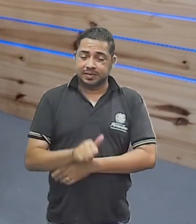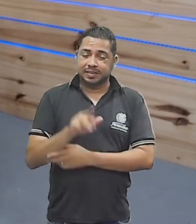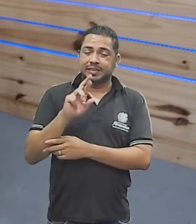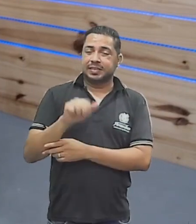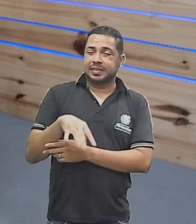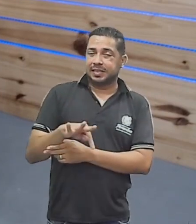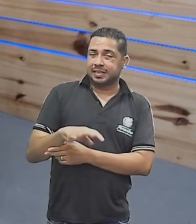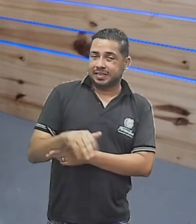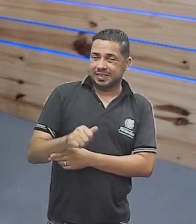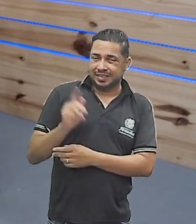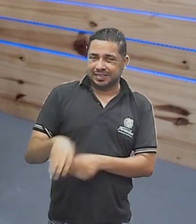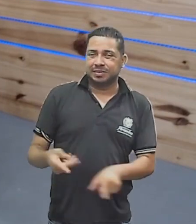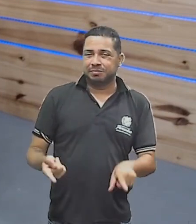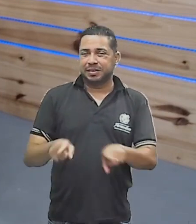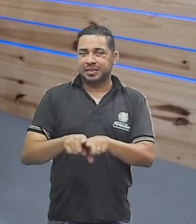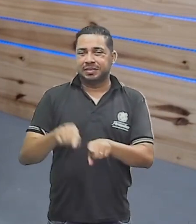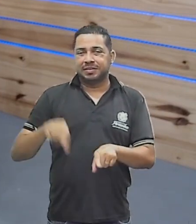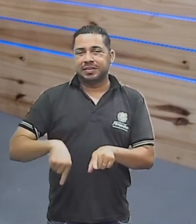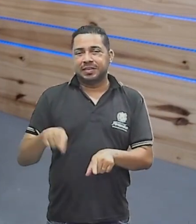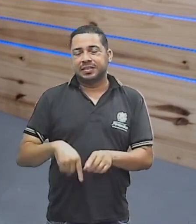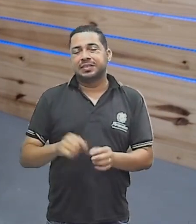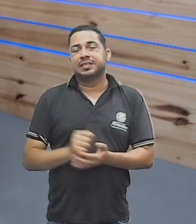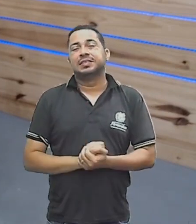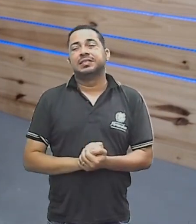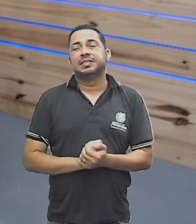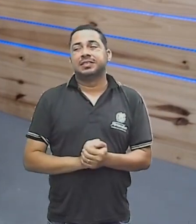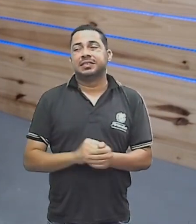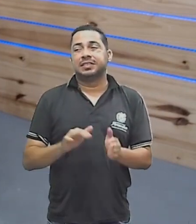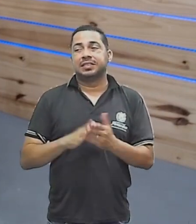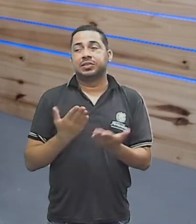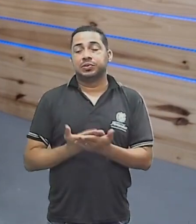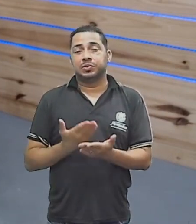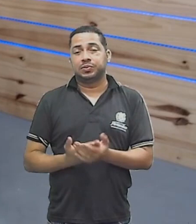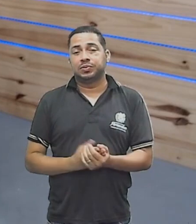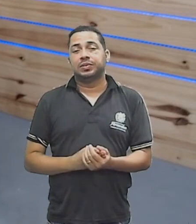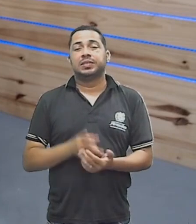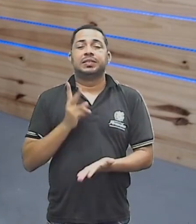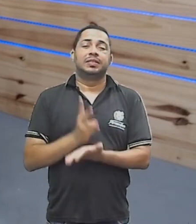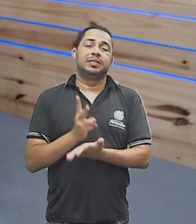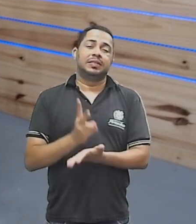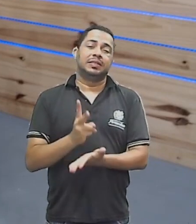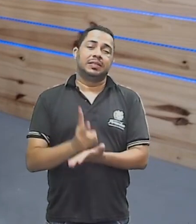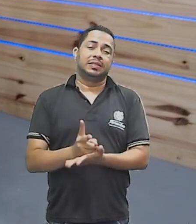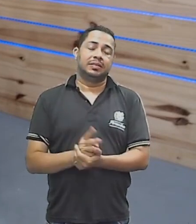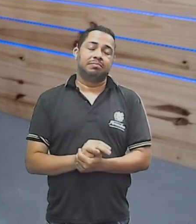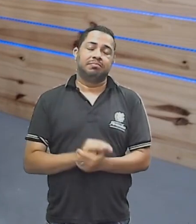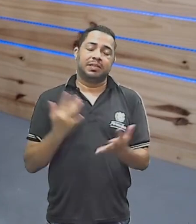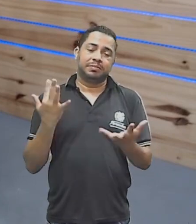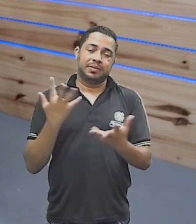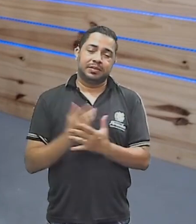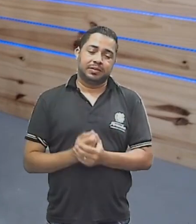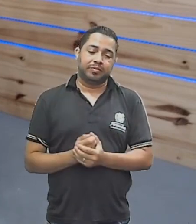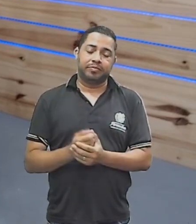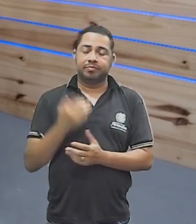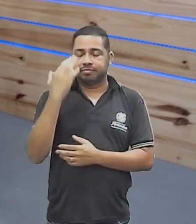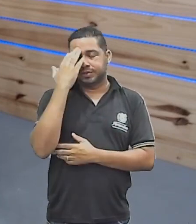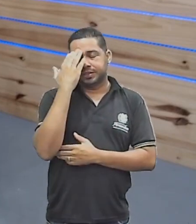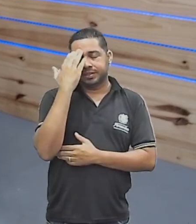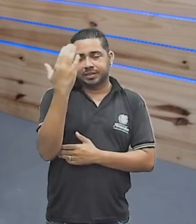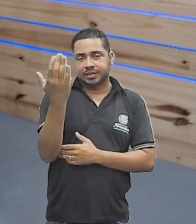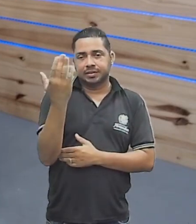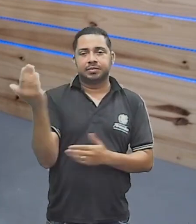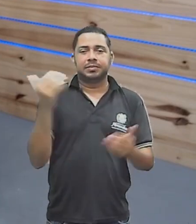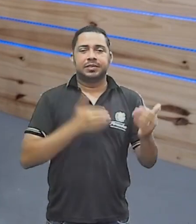gente aqui da ETEPAC, né? Sempre que a gente precisa dela, ela vem aqui e sempre brilhante. Professora, muitíssimo obrigado pela